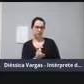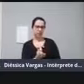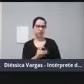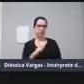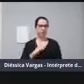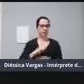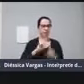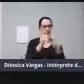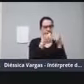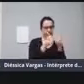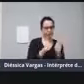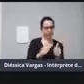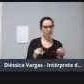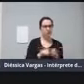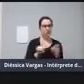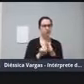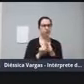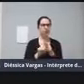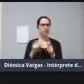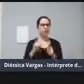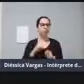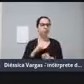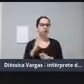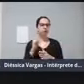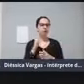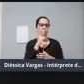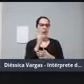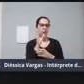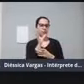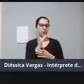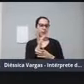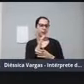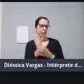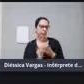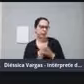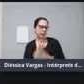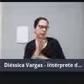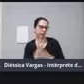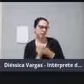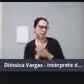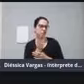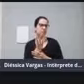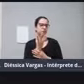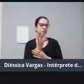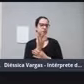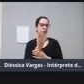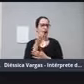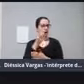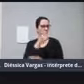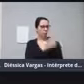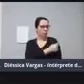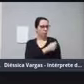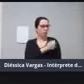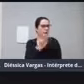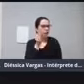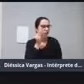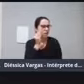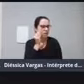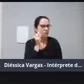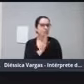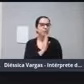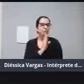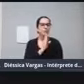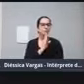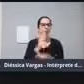ilustrações, esses versinhos que foram trabalhados em rima para que o aluno possa experimentar, que ele possa, ele por si,